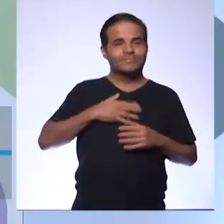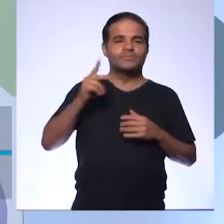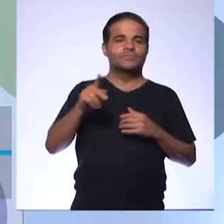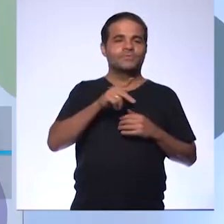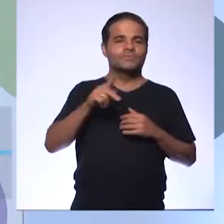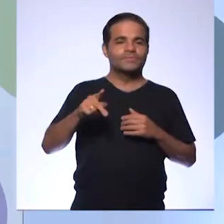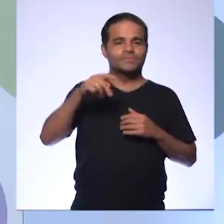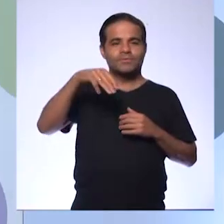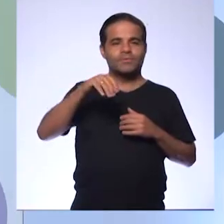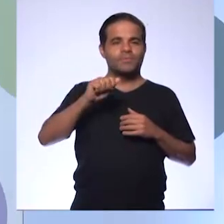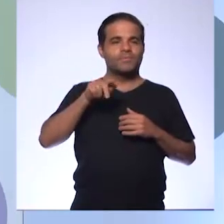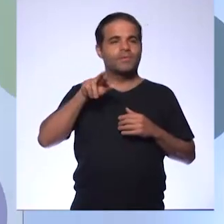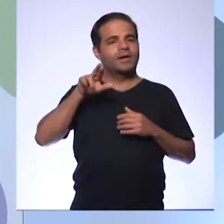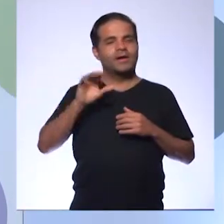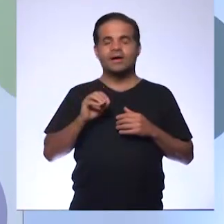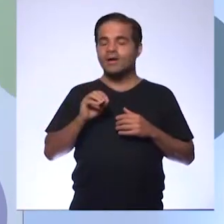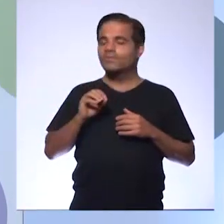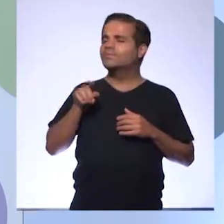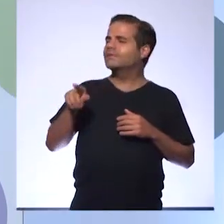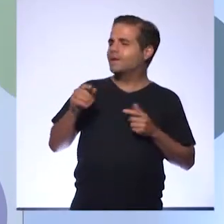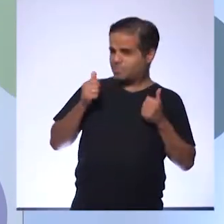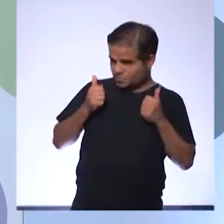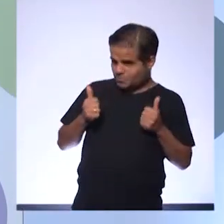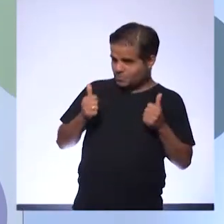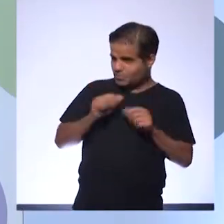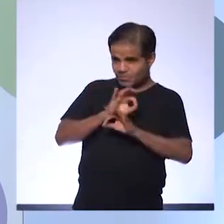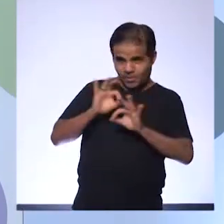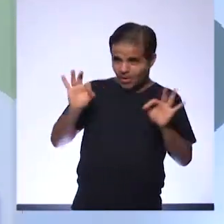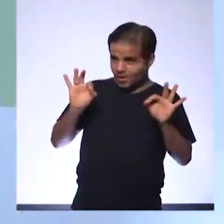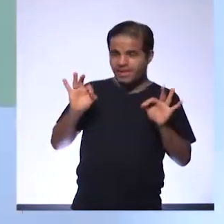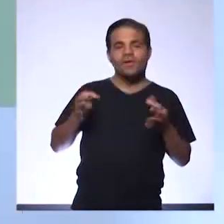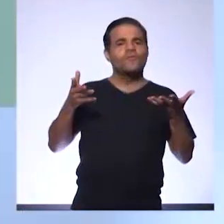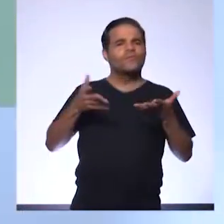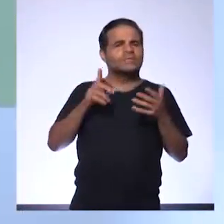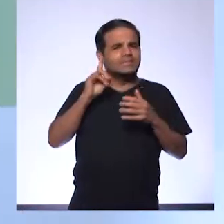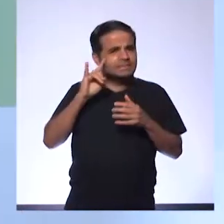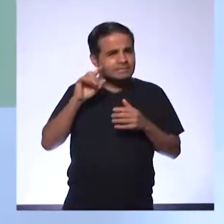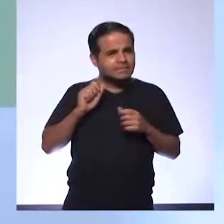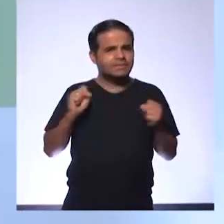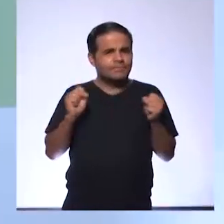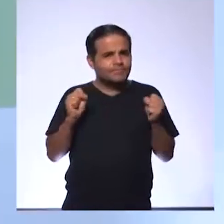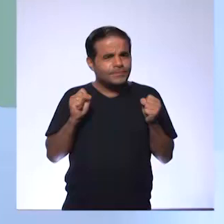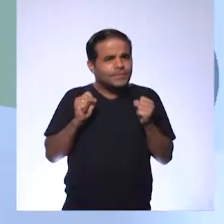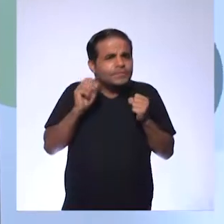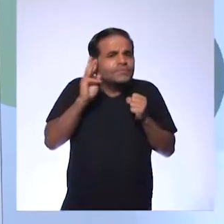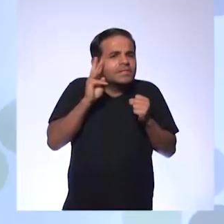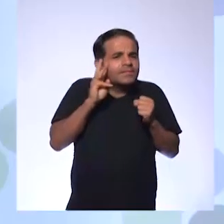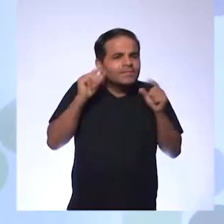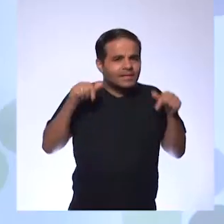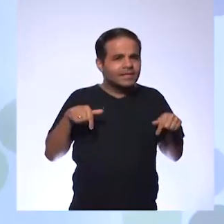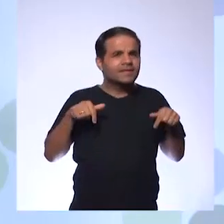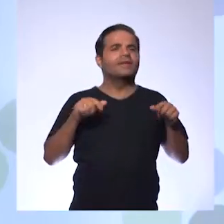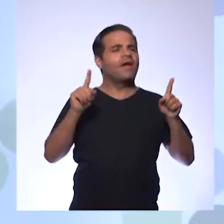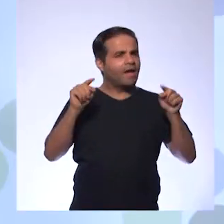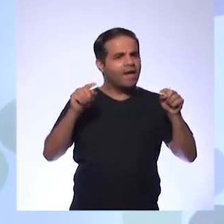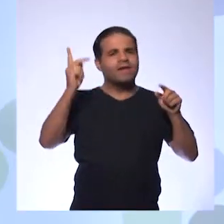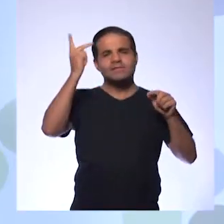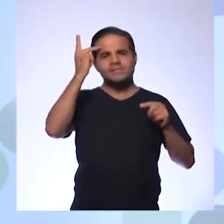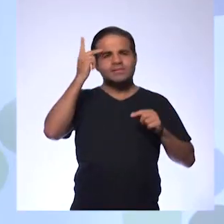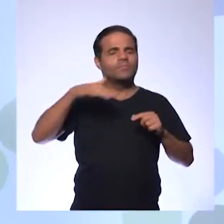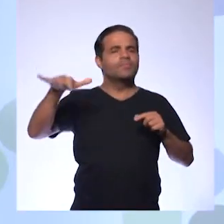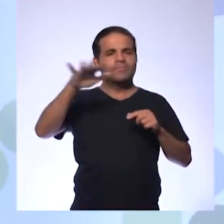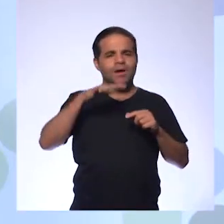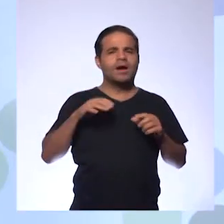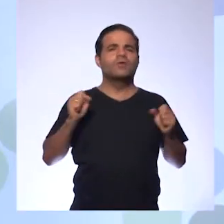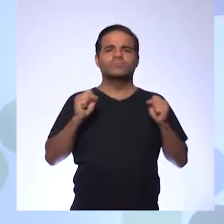professor Mauro. E aí, professor Mauro, tudo jóia nesse dia frio aí de terça-feira? Sim, tá friozinho hoje aqui em São Paulo, né? Tudo bem com